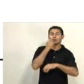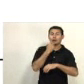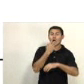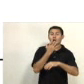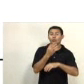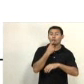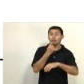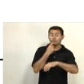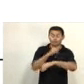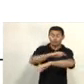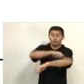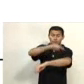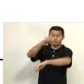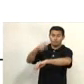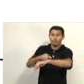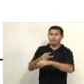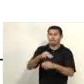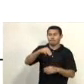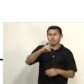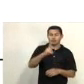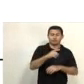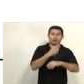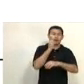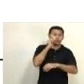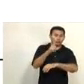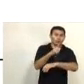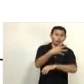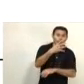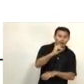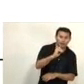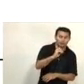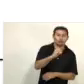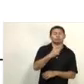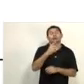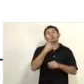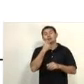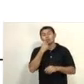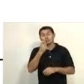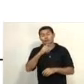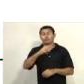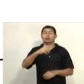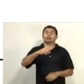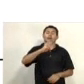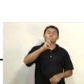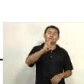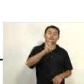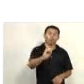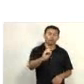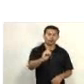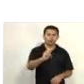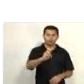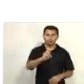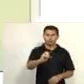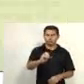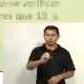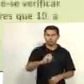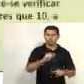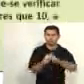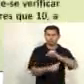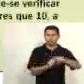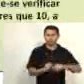esse deslocamento da minha média de 40 para 50 em virtude dessa